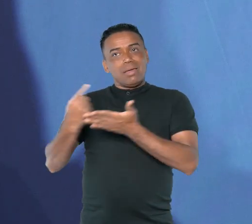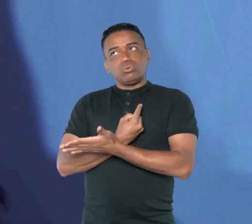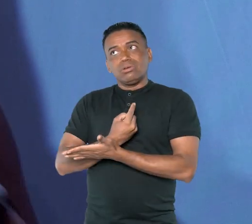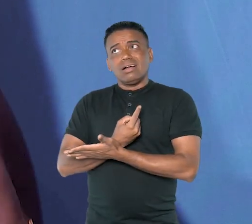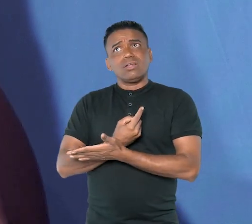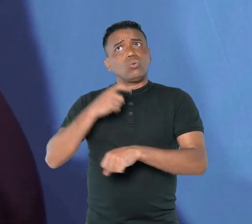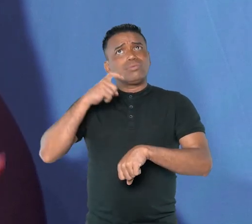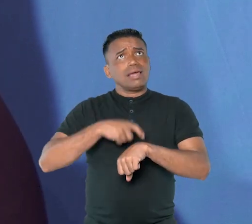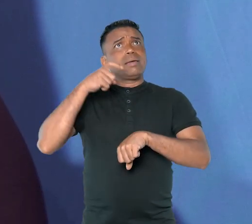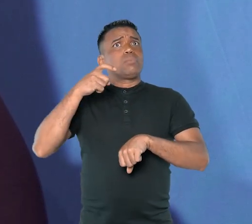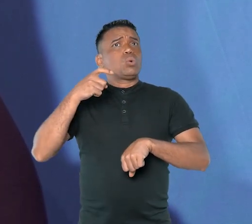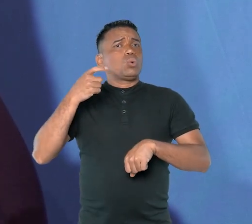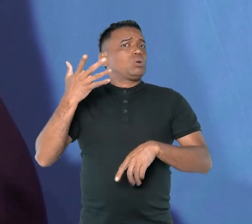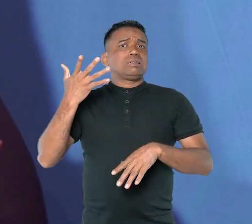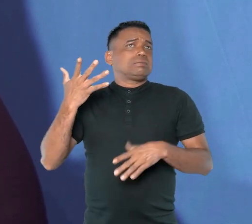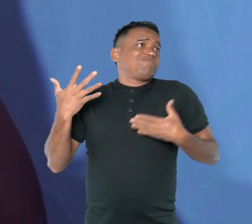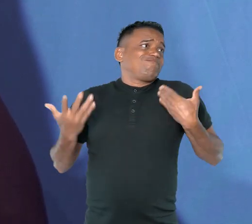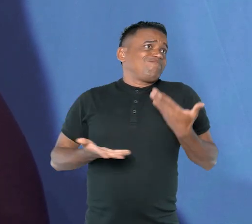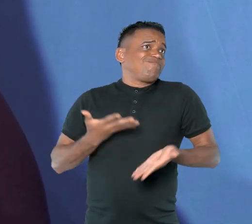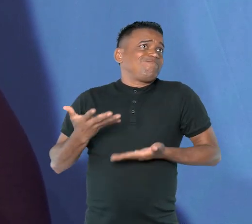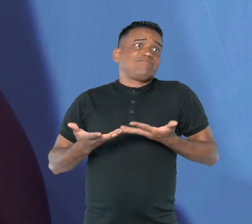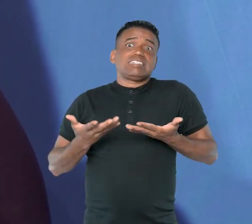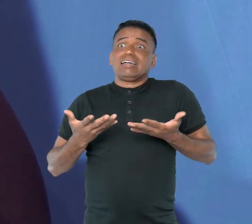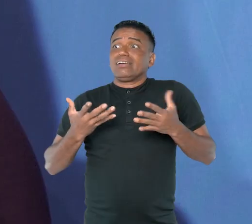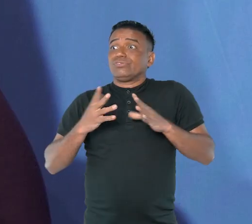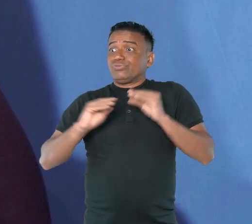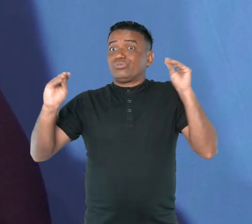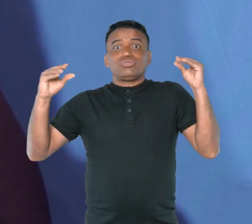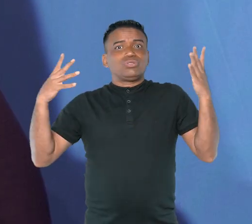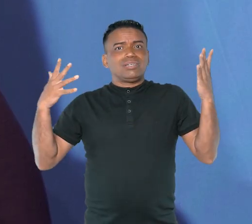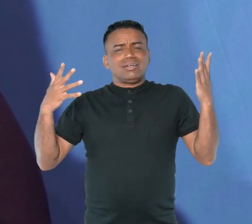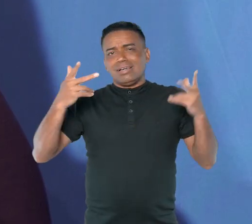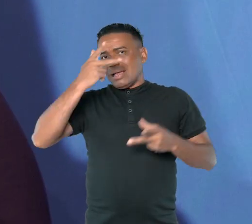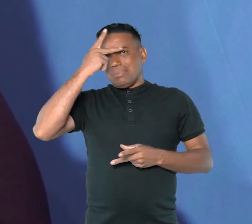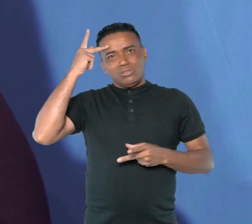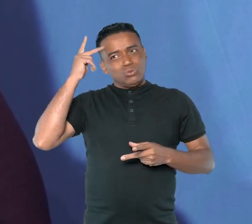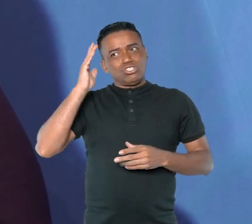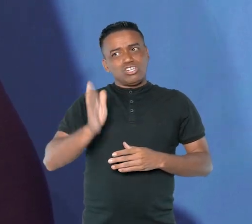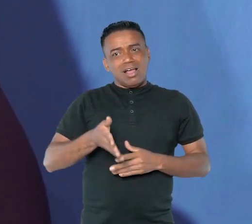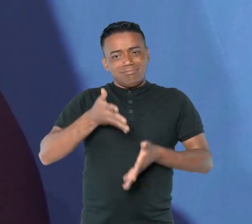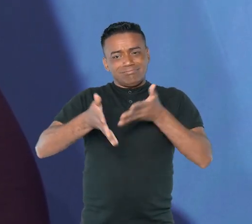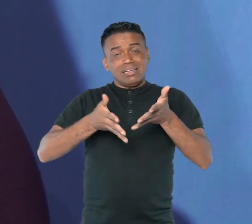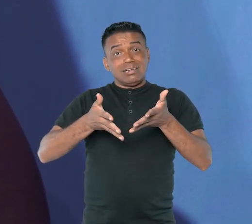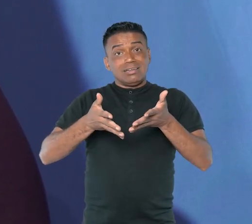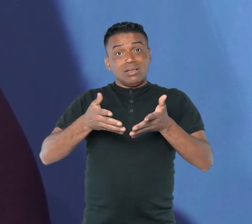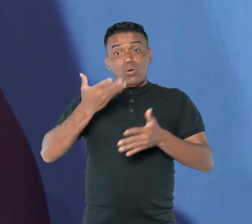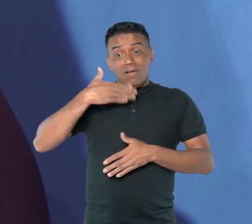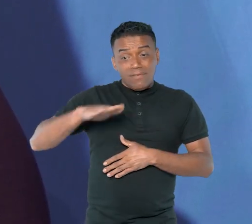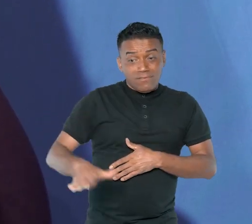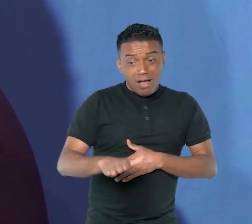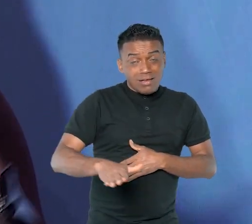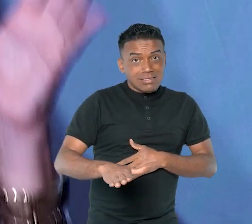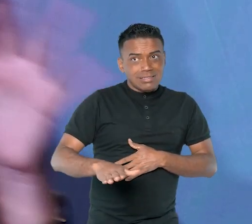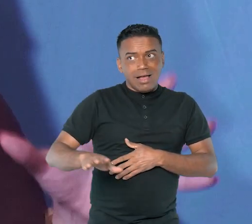tempo, de novo, é muito fugidia, né? Assim, alguém já falou que tudo que vem depois da infância é memória,